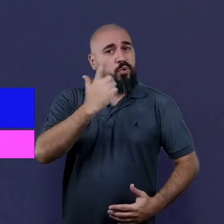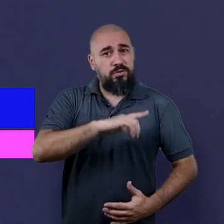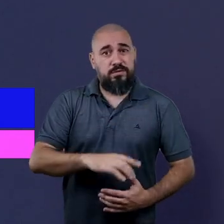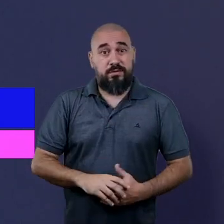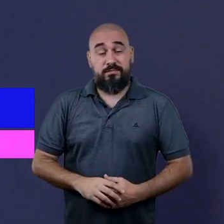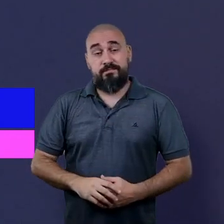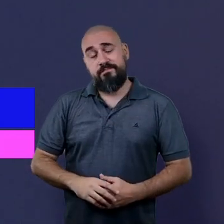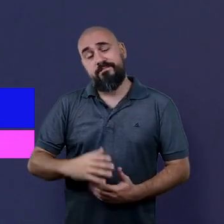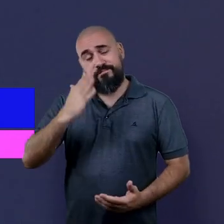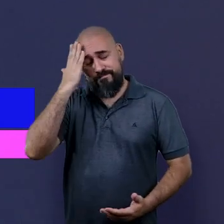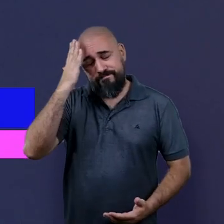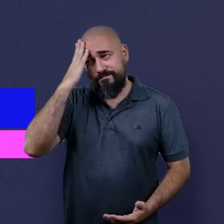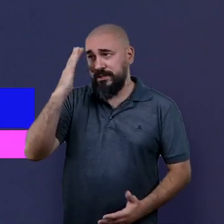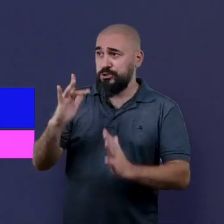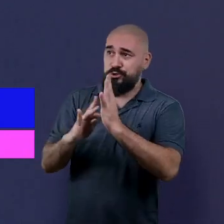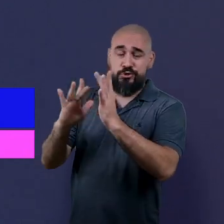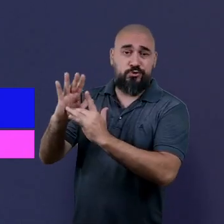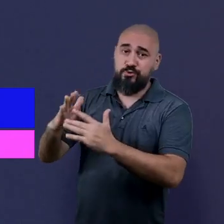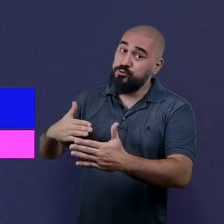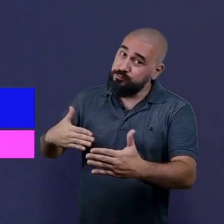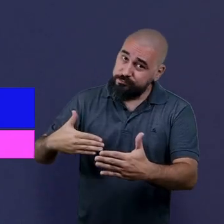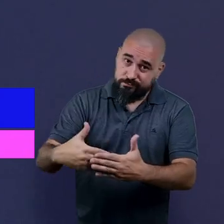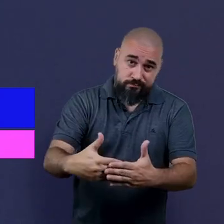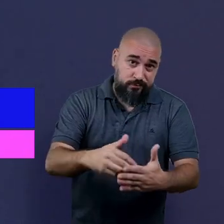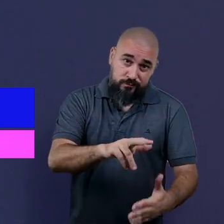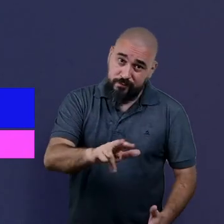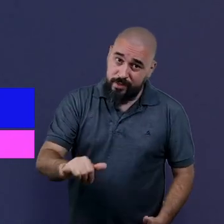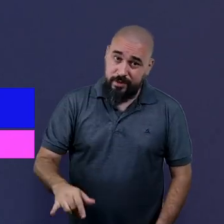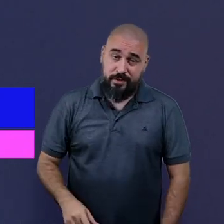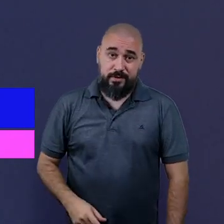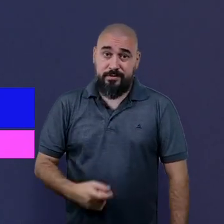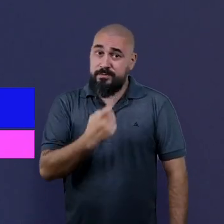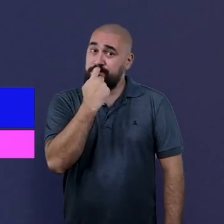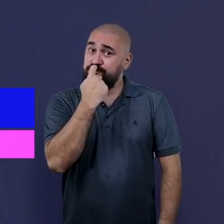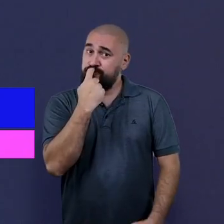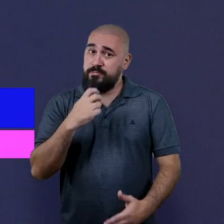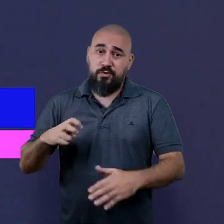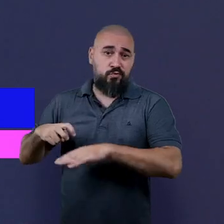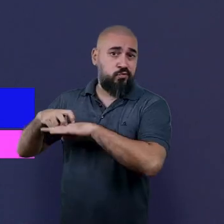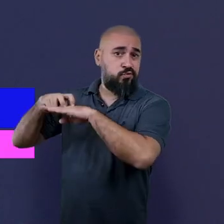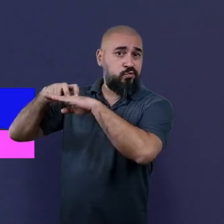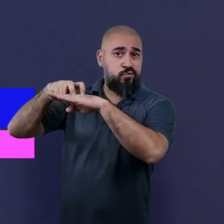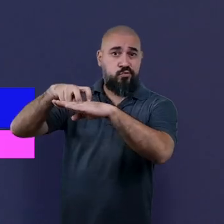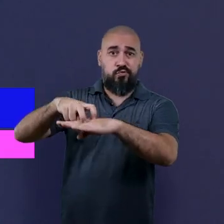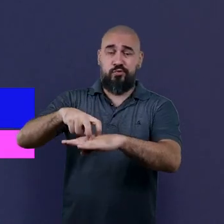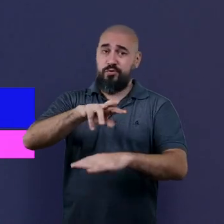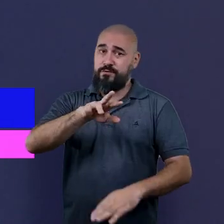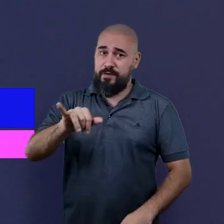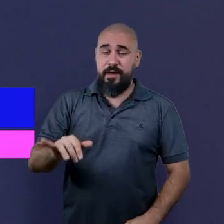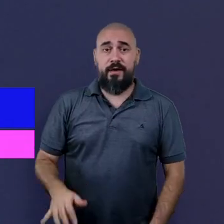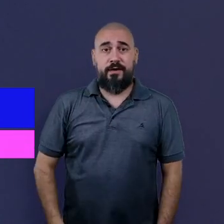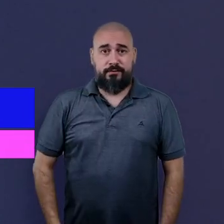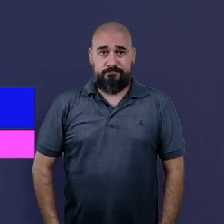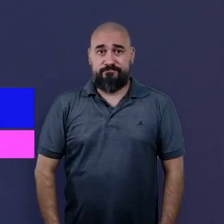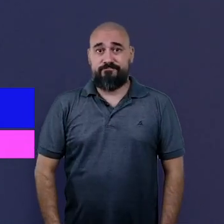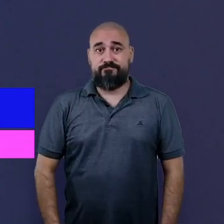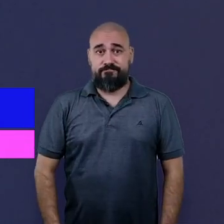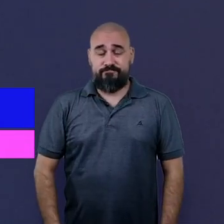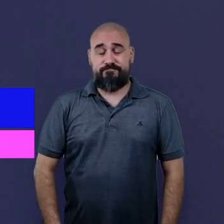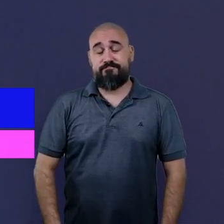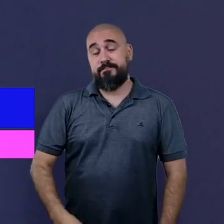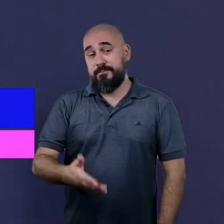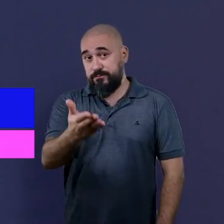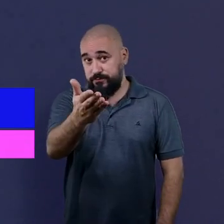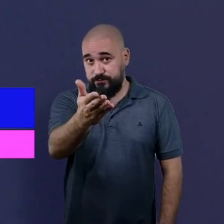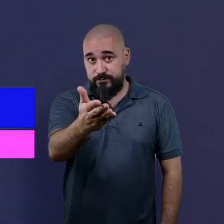voltando, eu tenho certeza disso. Em pouco tempo, Cristo aparecerá nas nuvens dos céus. E é